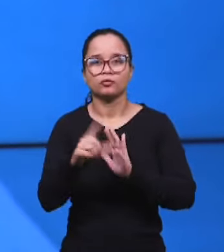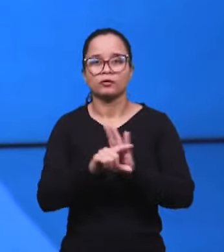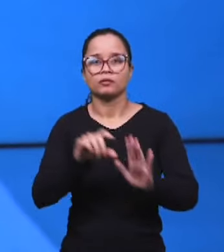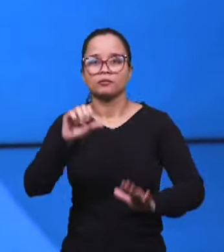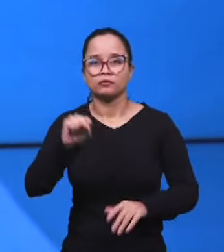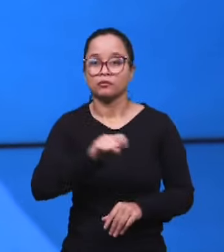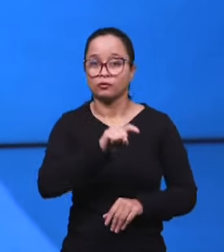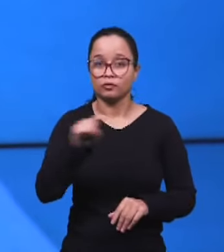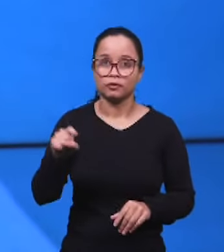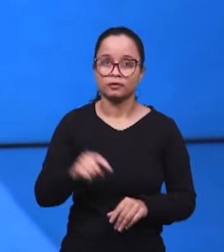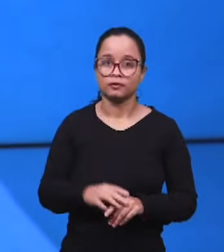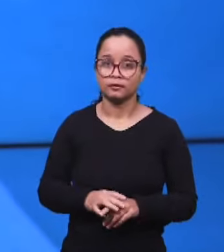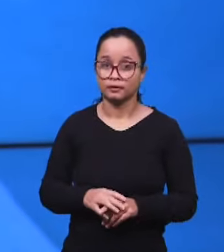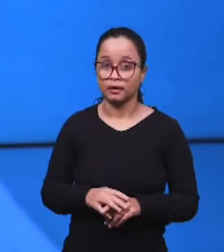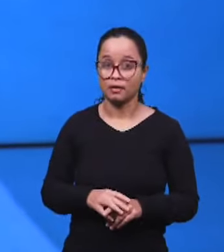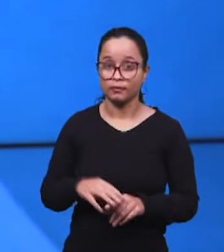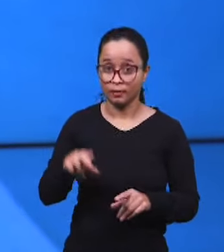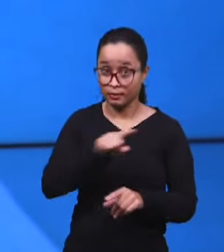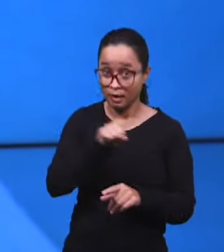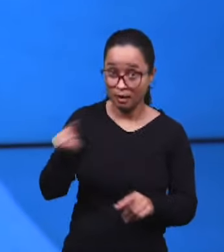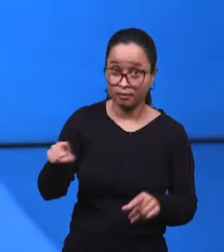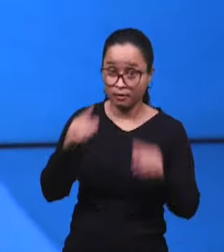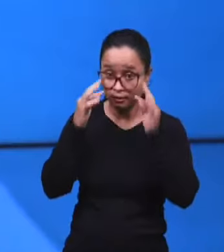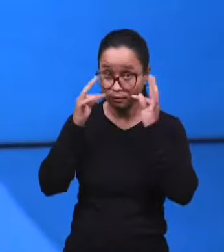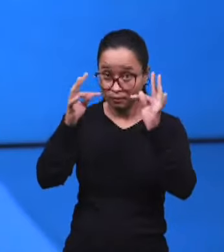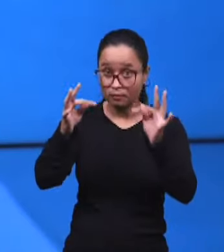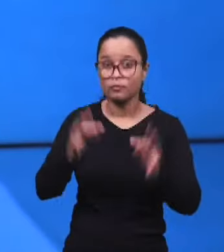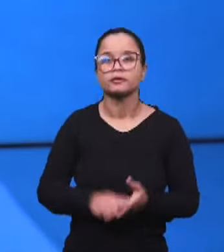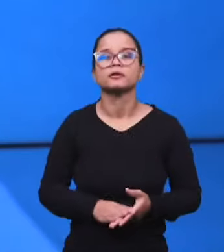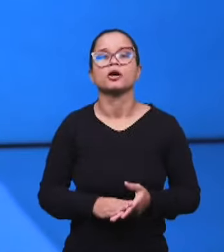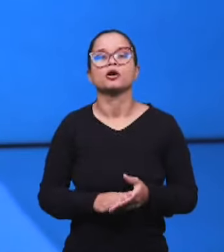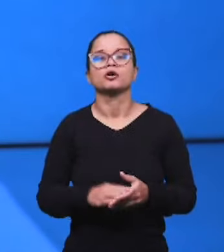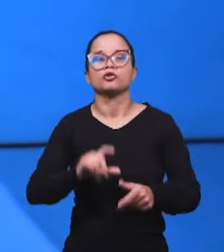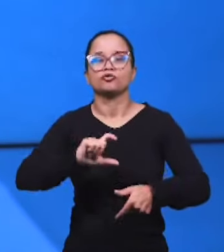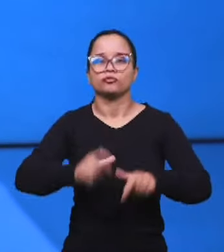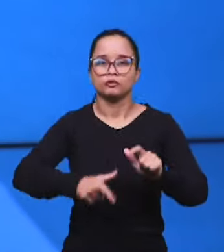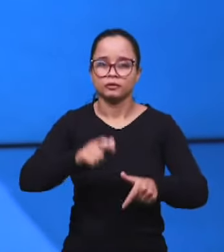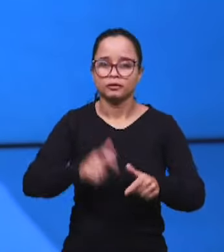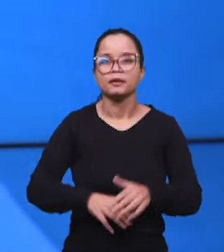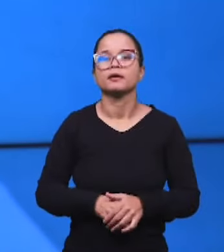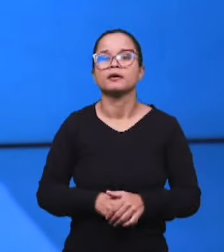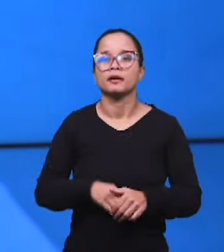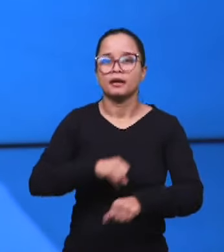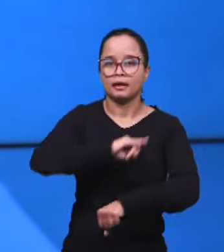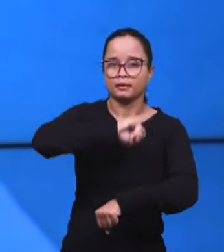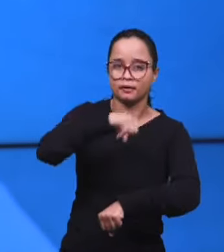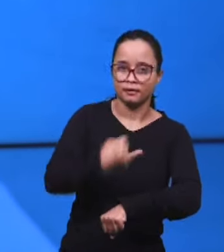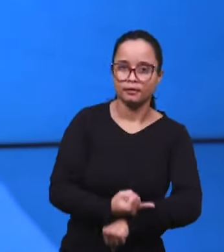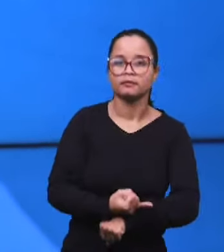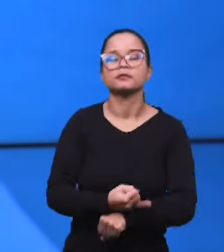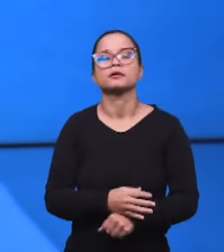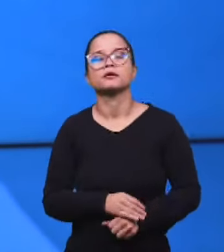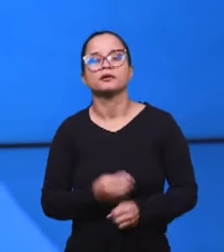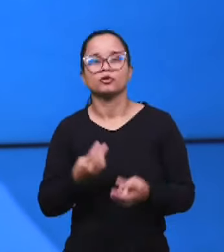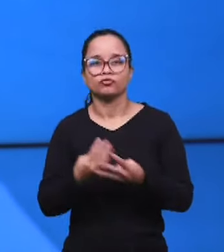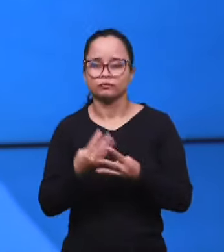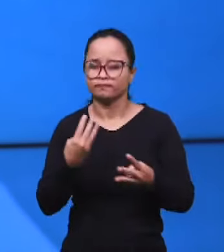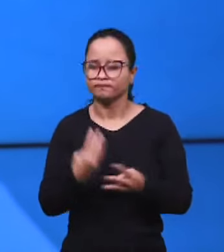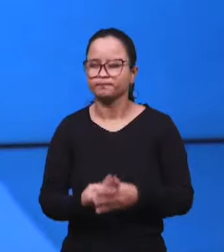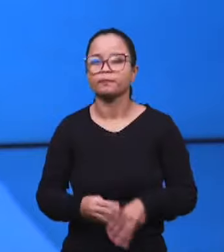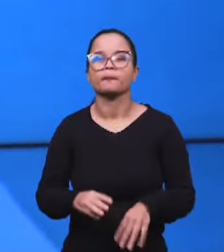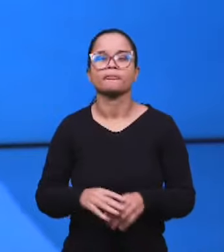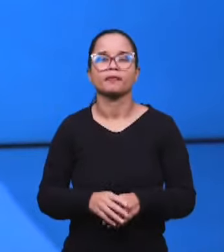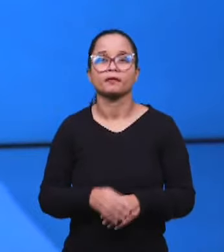me sereis testemunhas, né, tanto em Jerusalém como em toda a Judéia e Samaria e até aos confins da terra,